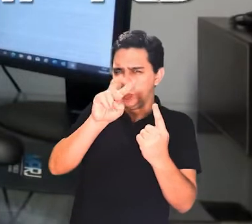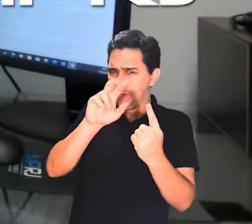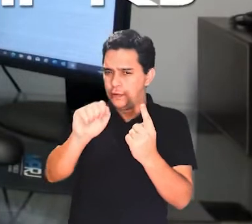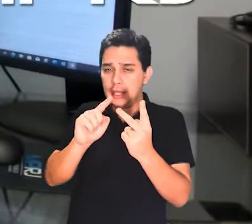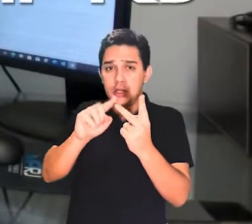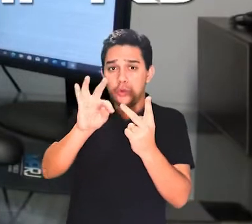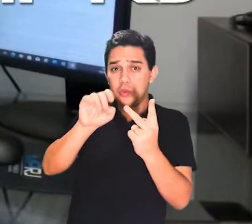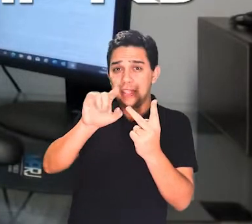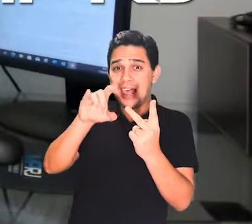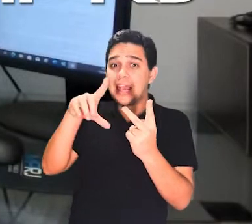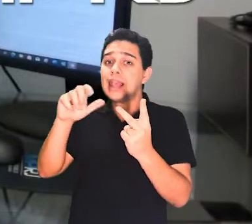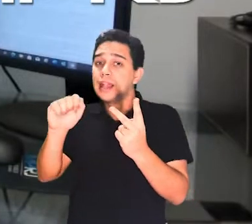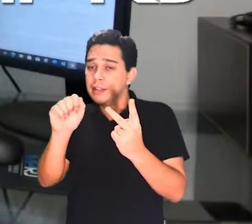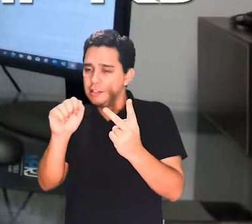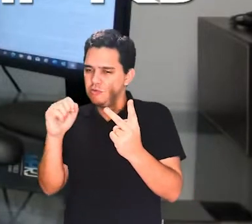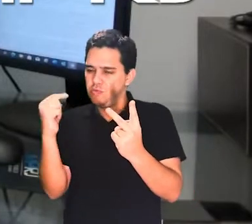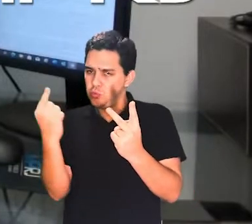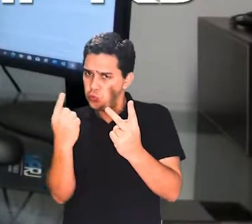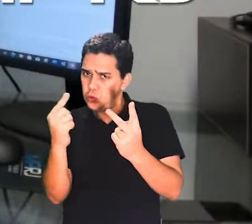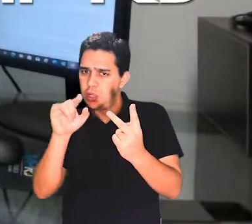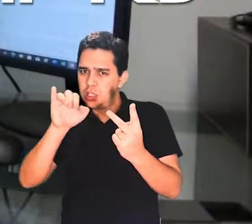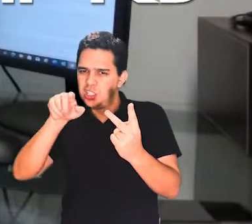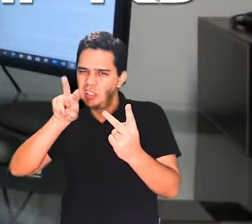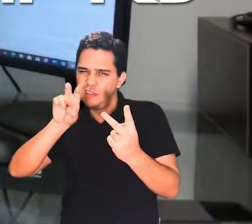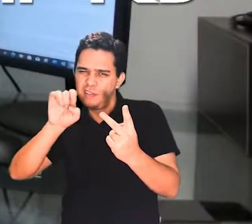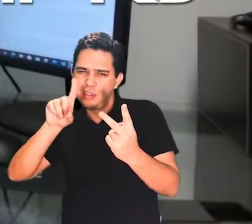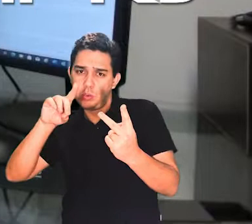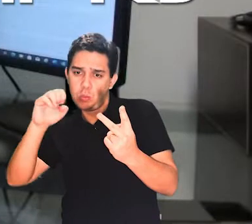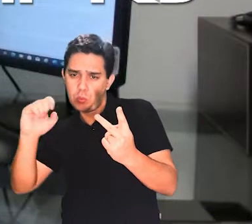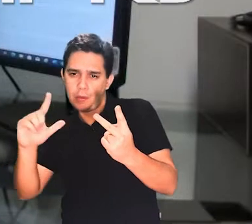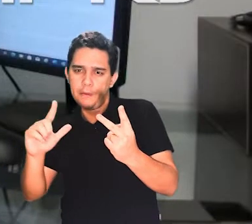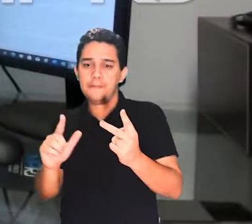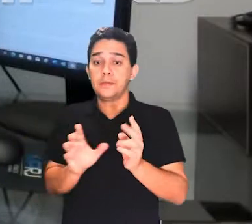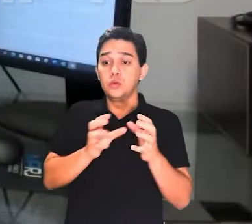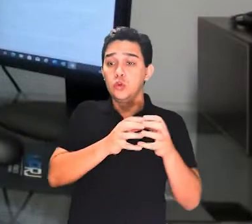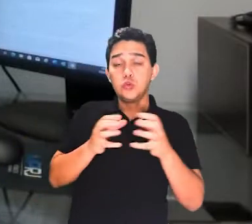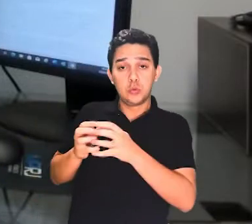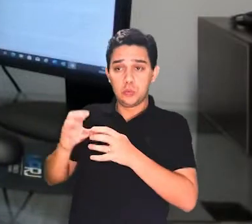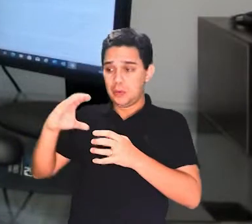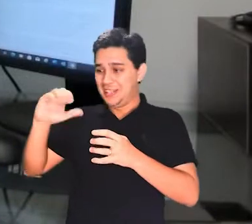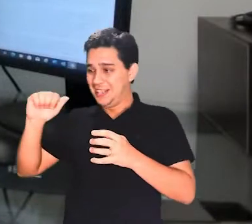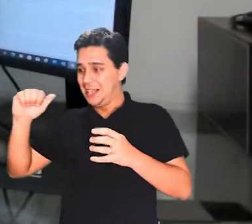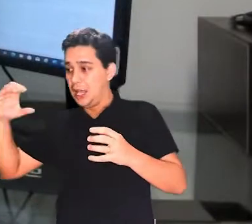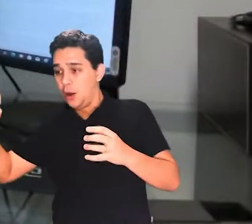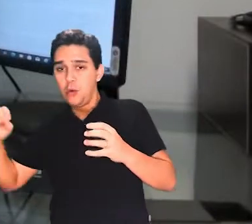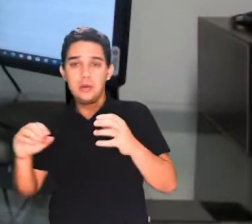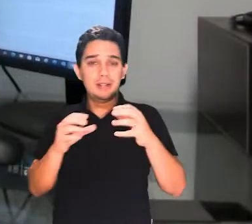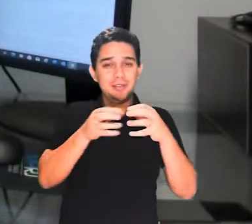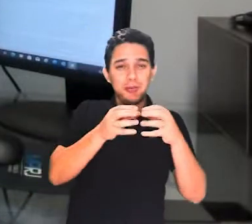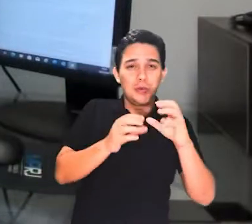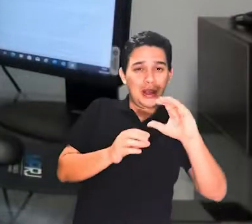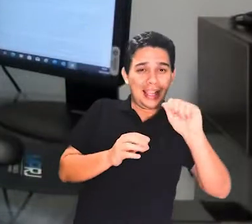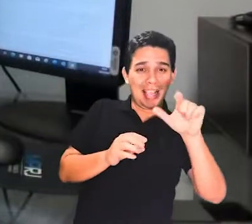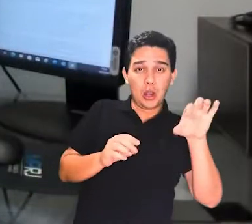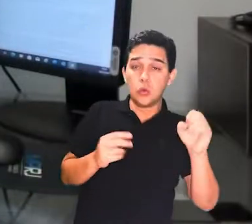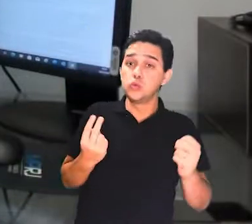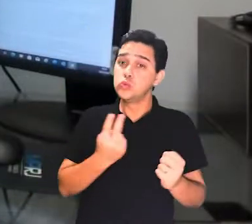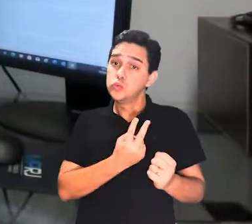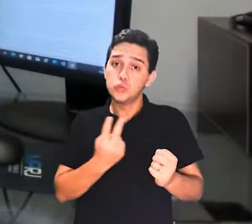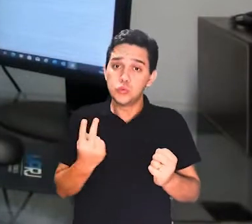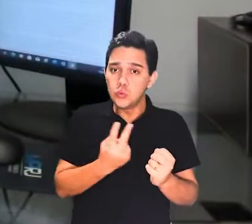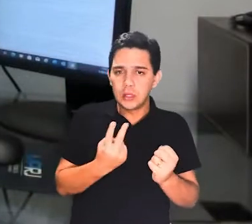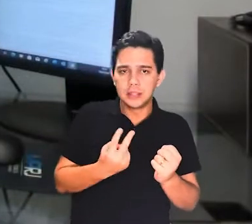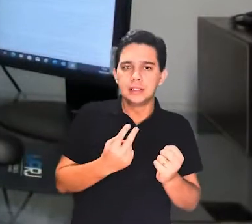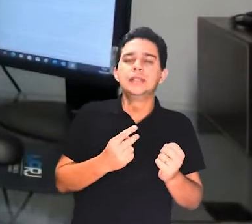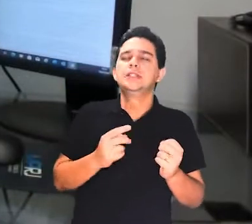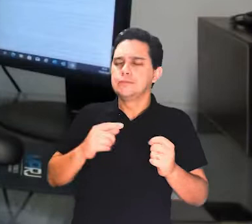Pessoa com Deficiência reuniram uma equipe de promotores que atua tanto em tutela coletiva quanto em tutela individual, cujas